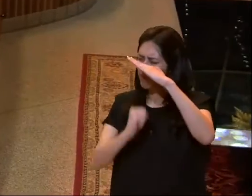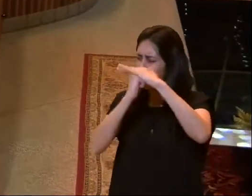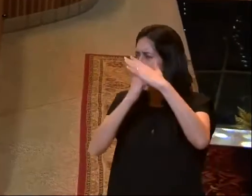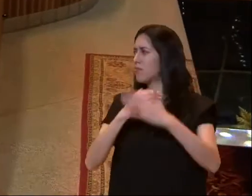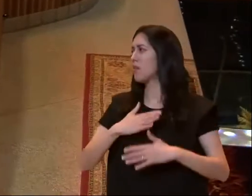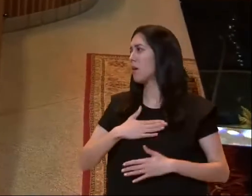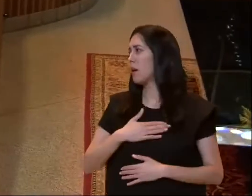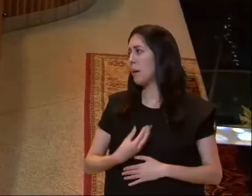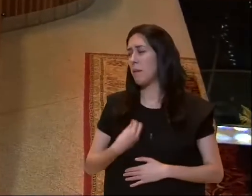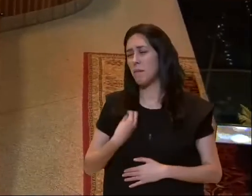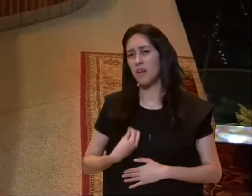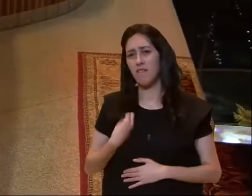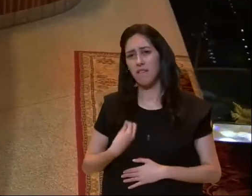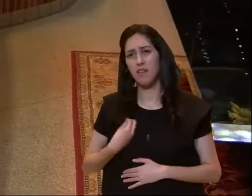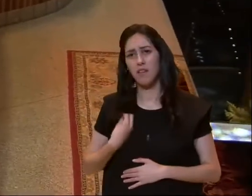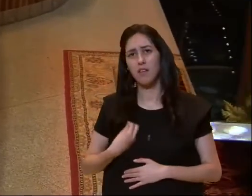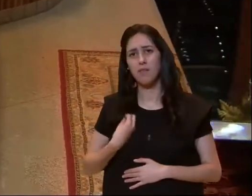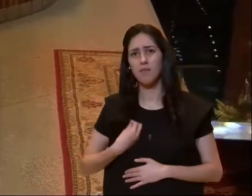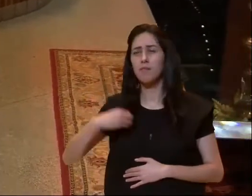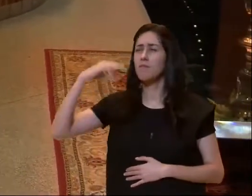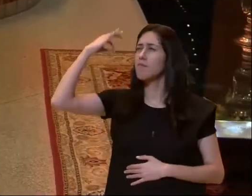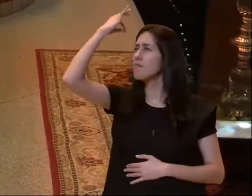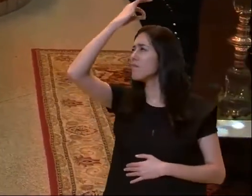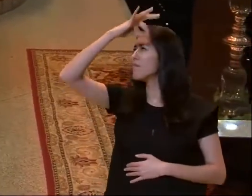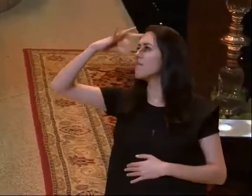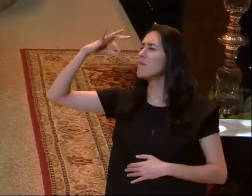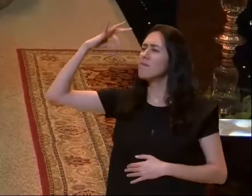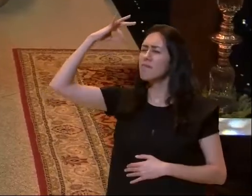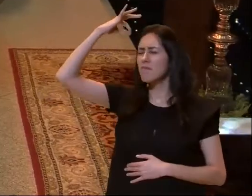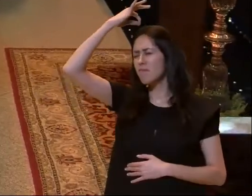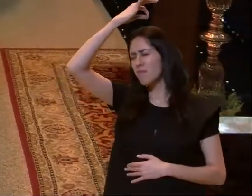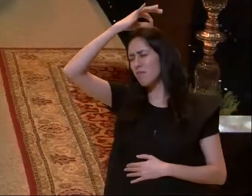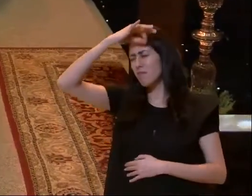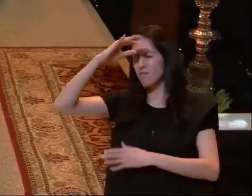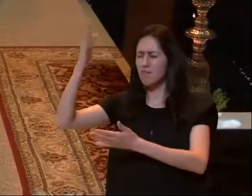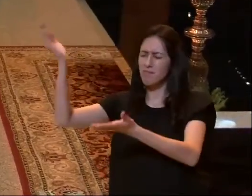vida. Vem Espírito Santo,